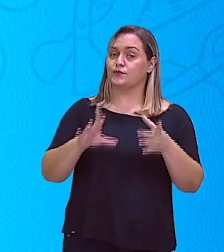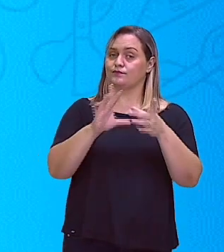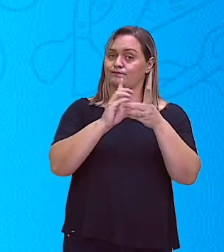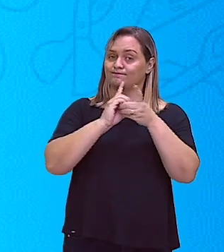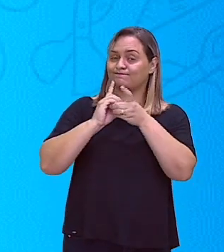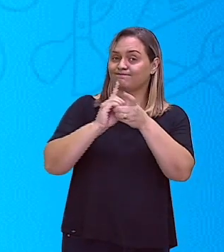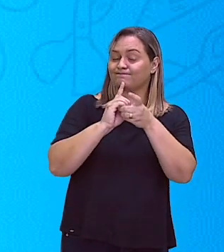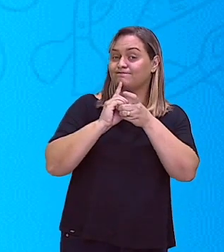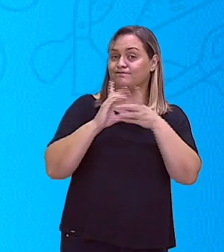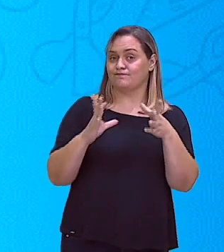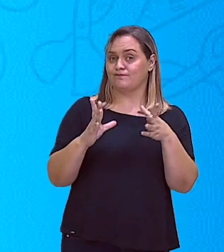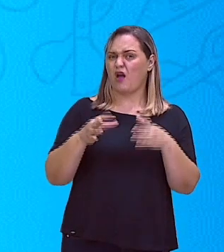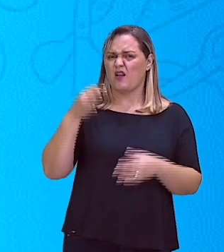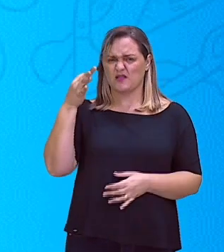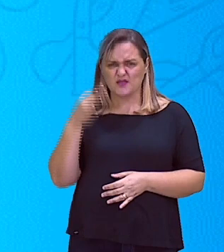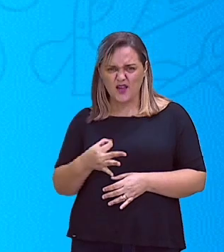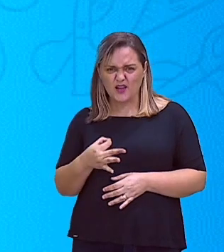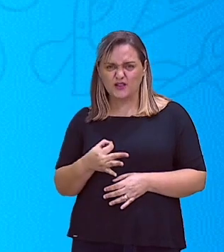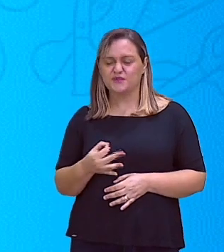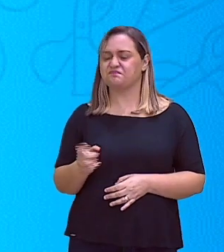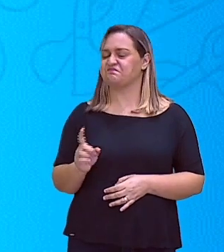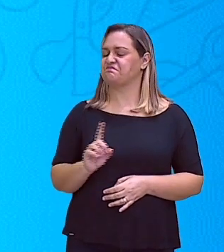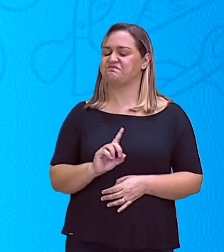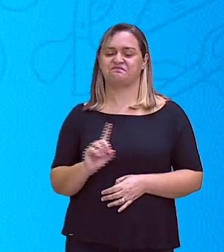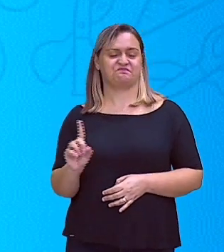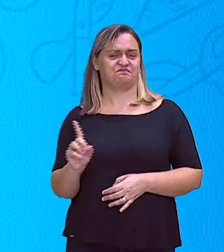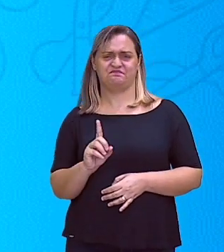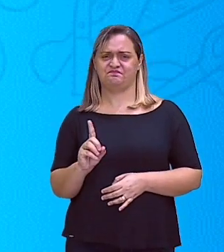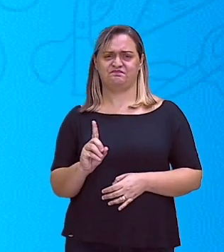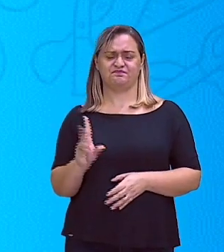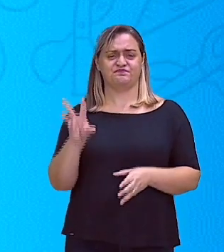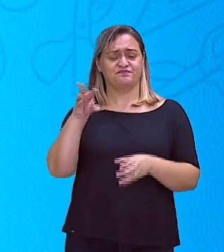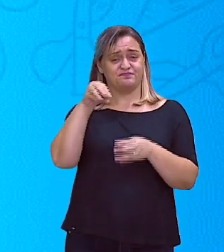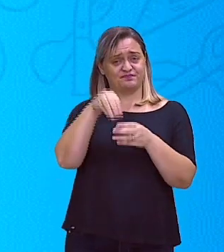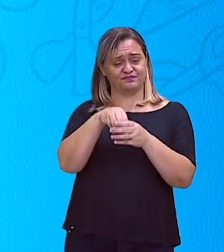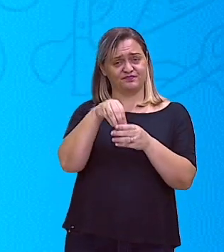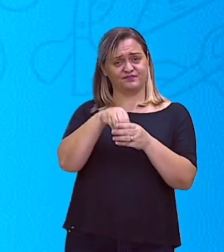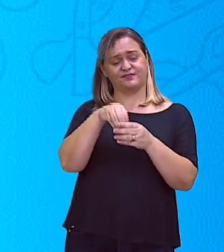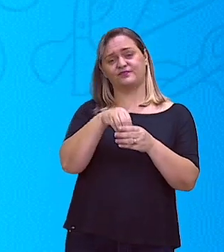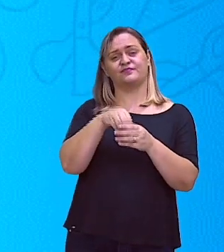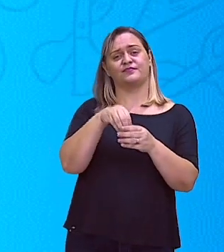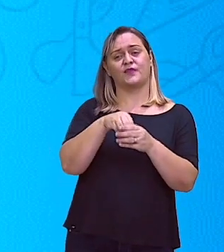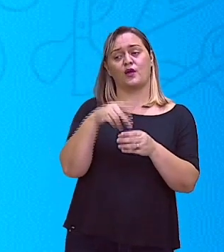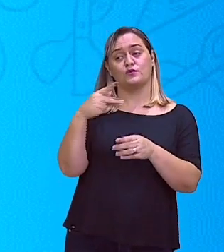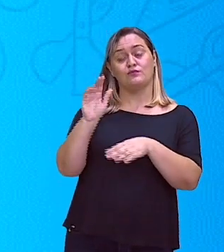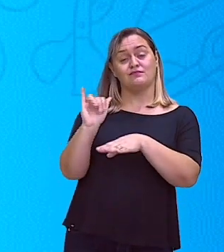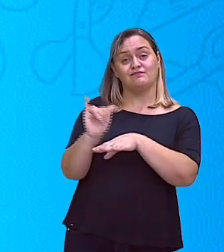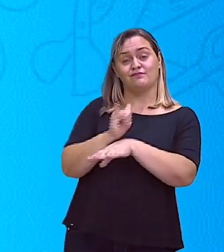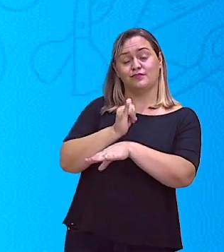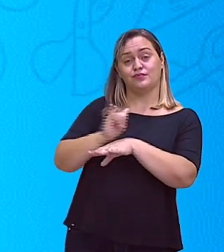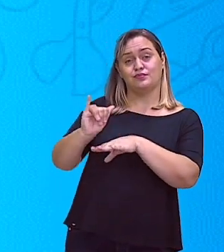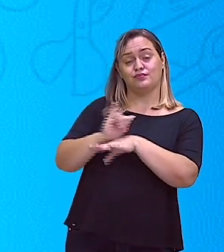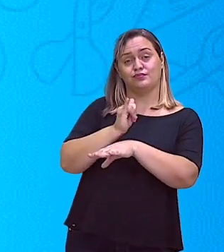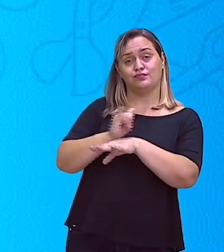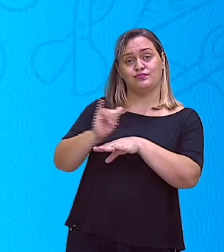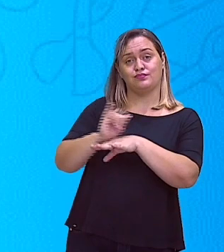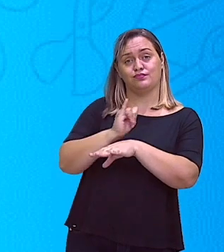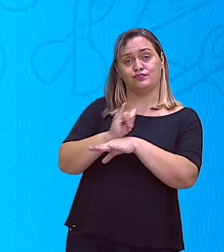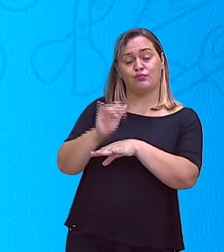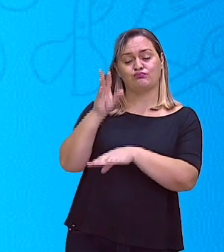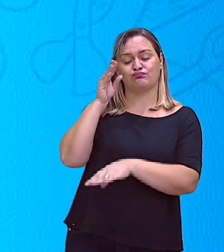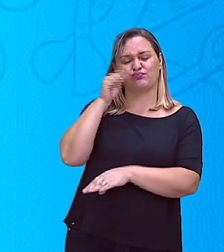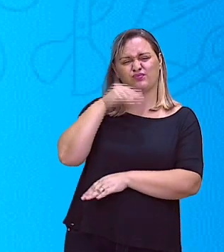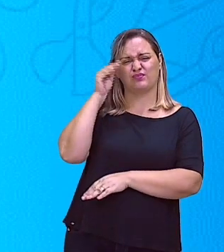não vai dar muito certo o que nessas eleições a sua estratégia vai perder